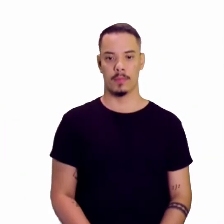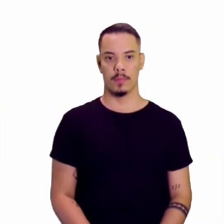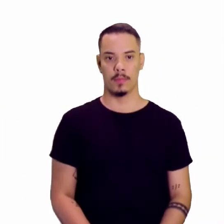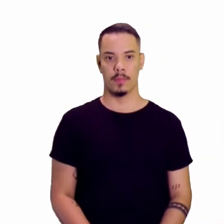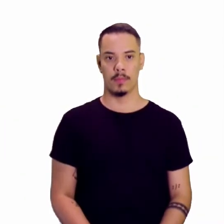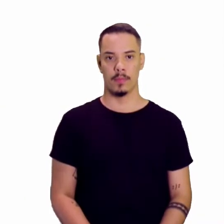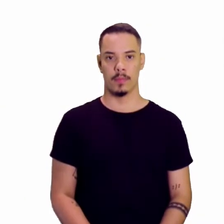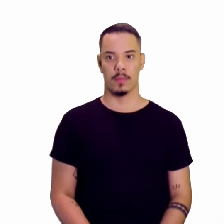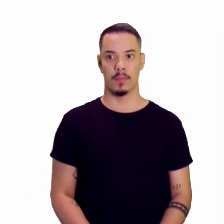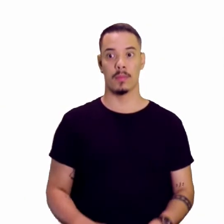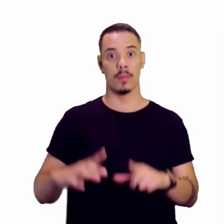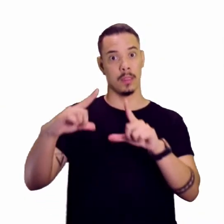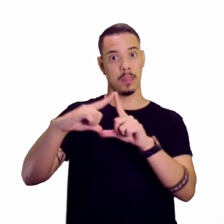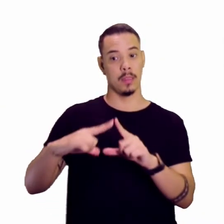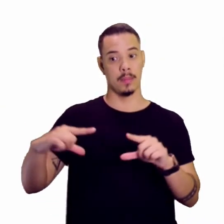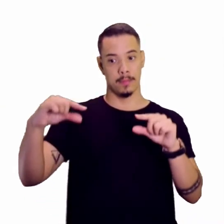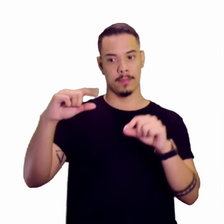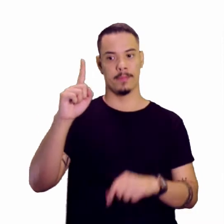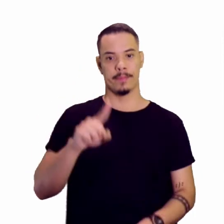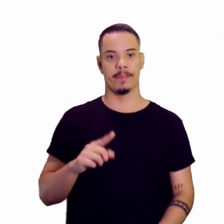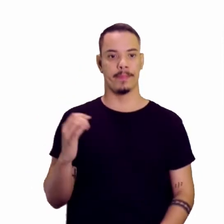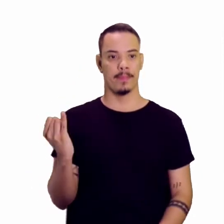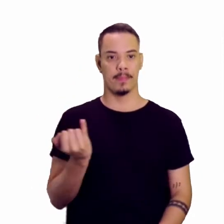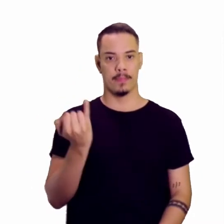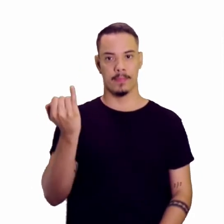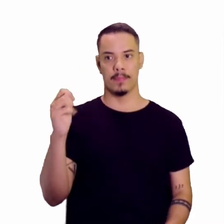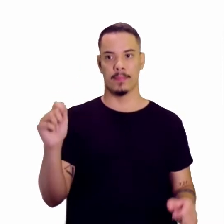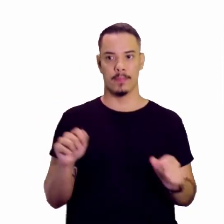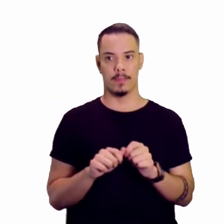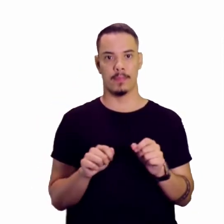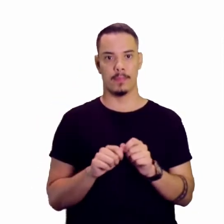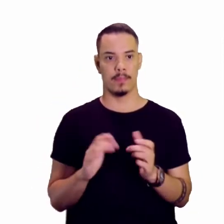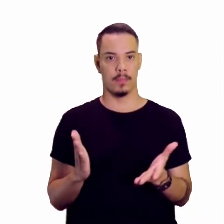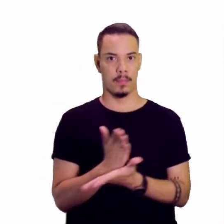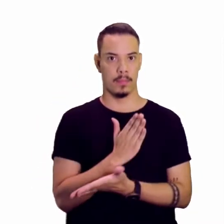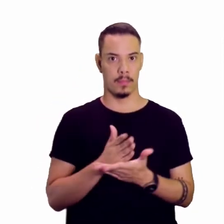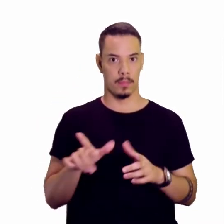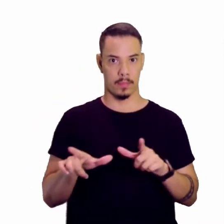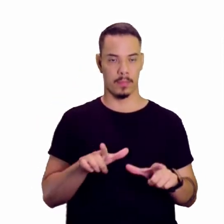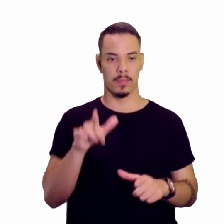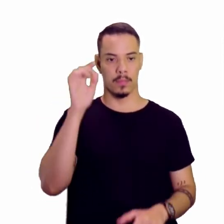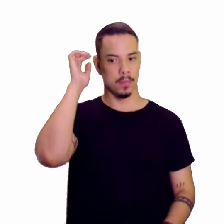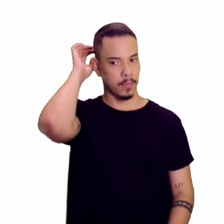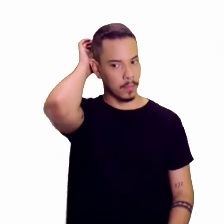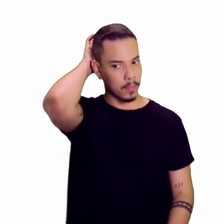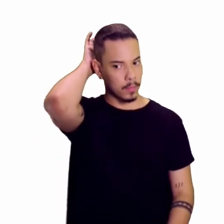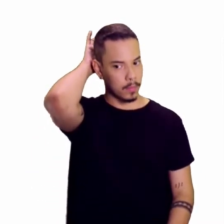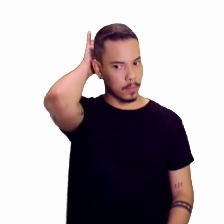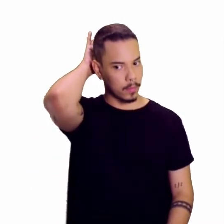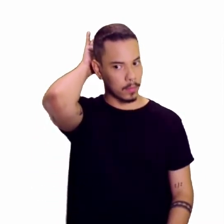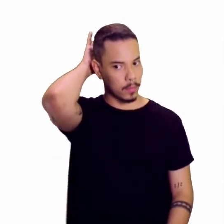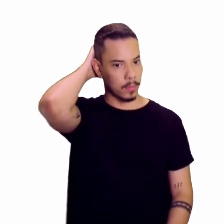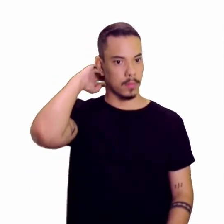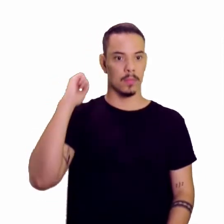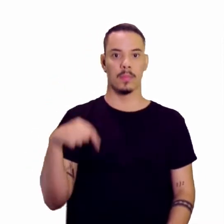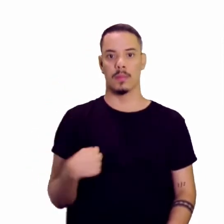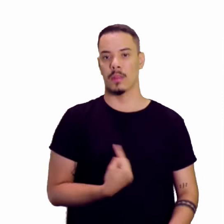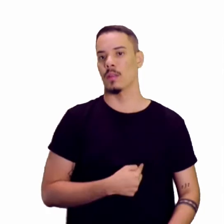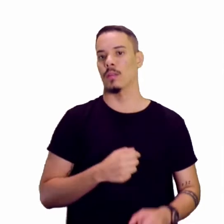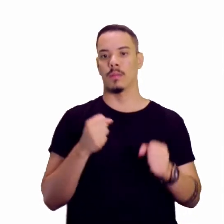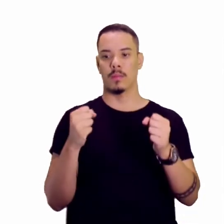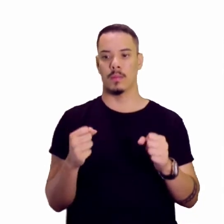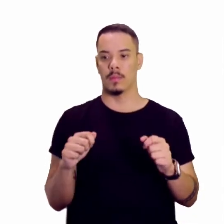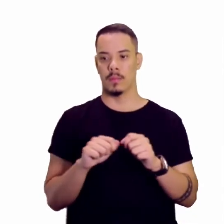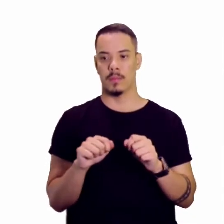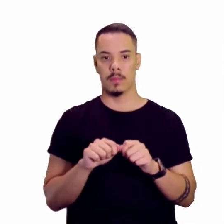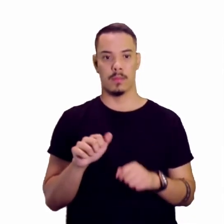E ali, agora, na ó. Lua é importante, poderia fazer alguns trabalhos, porque lá não tem atmosfera, né? Então a gente poderia não ter o negócio do